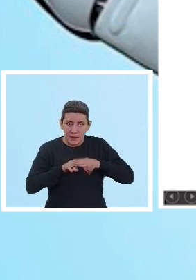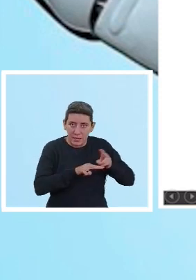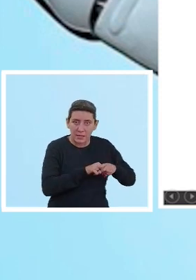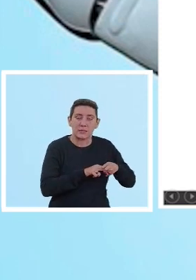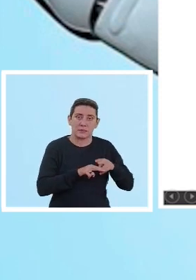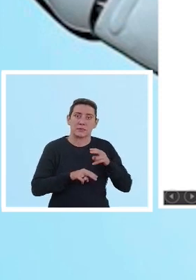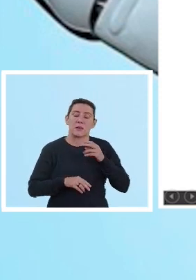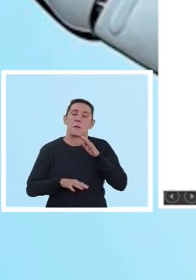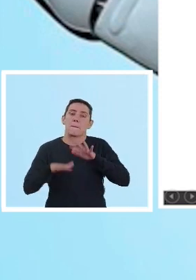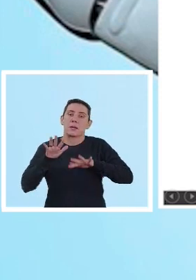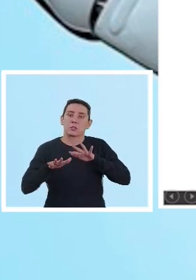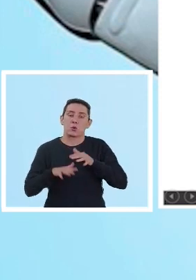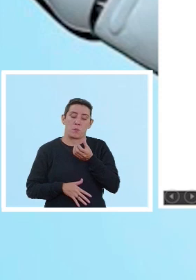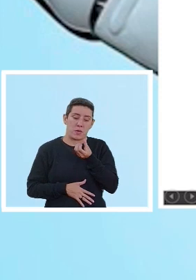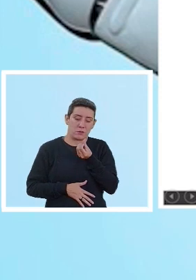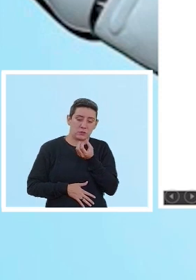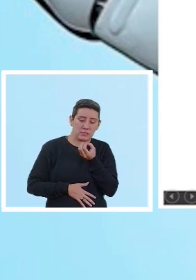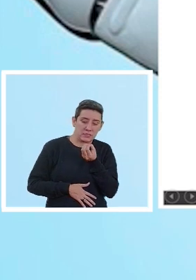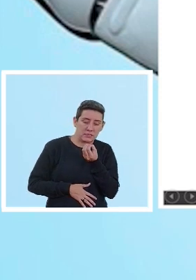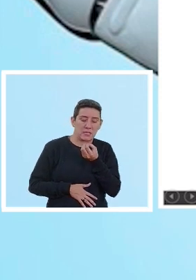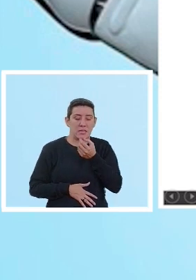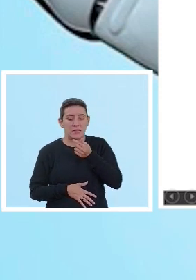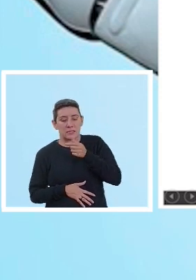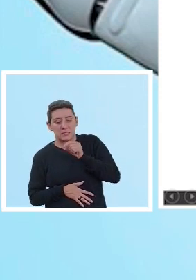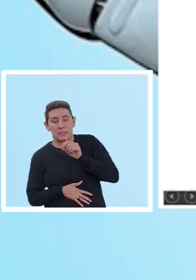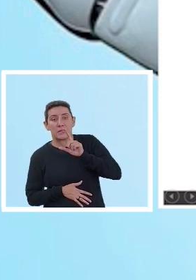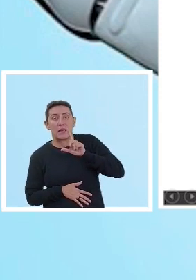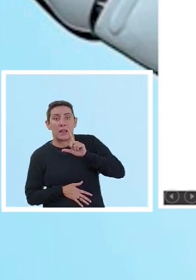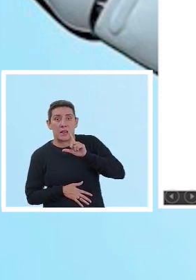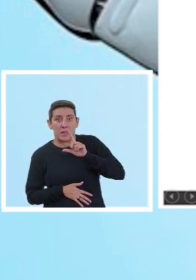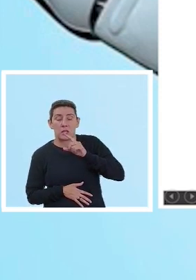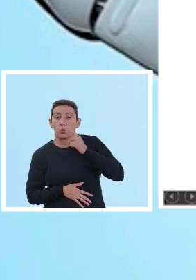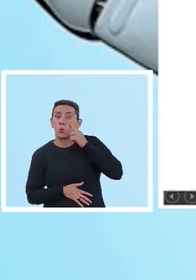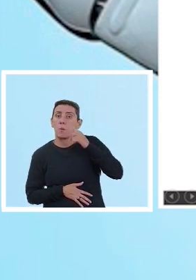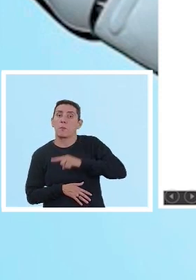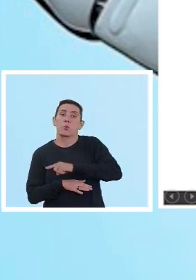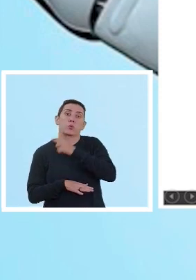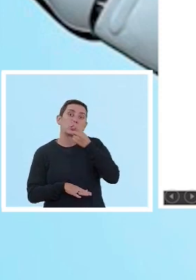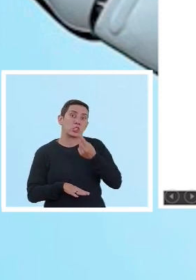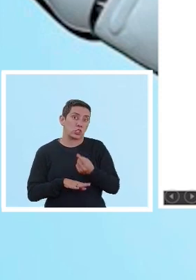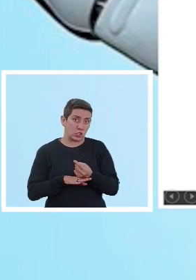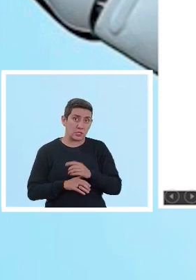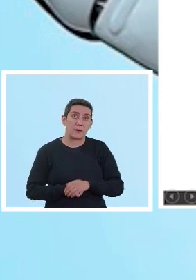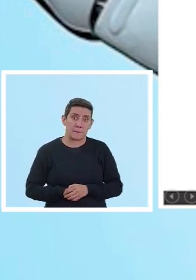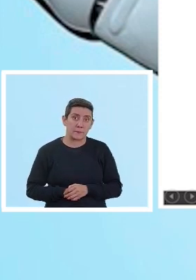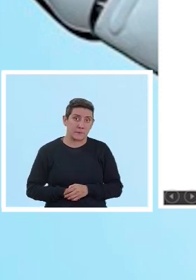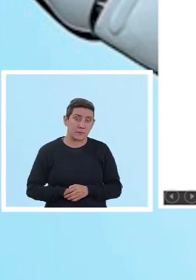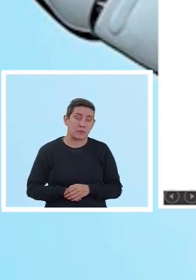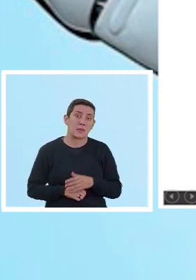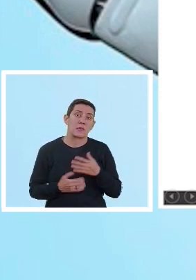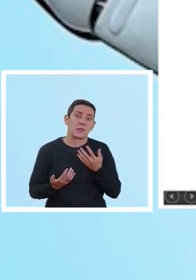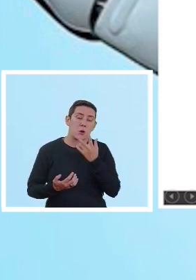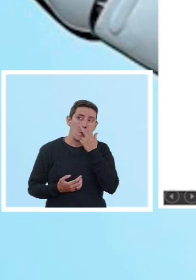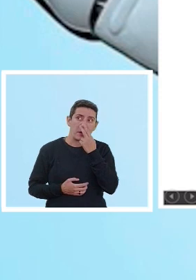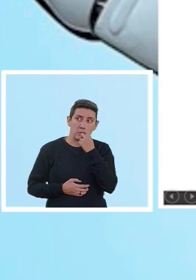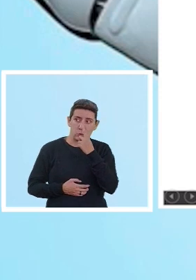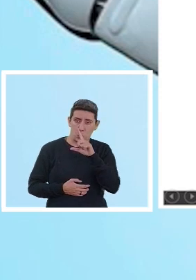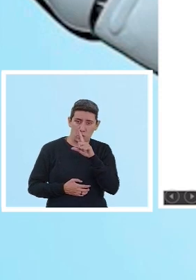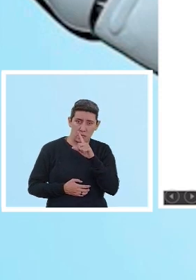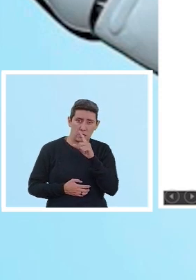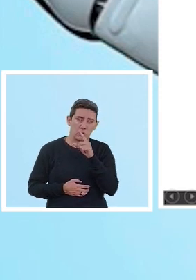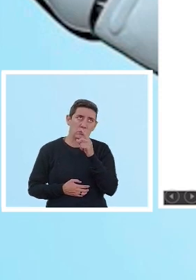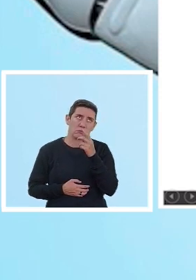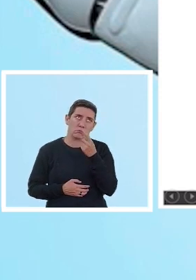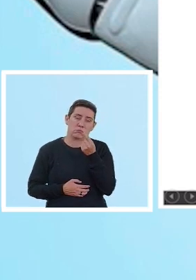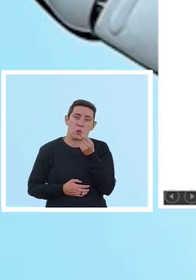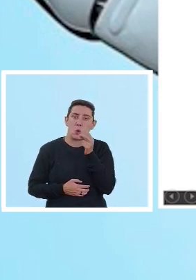aí de 60 70 litros de leite por dia e a uma média aí de 2 reais o litro do leite então é só fazer uma